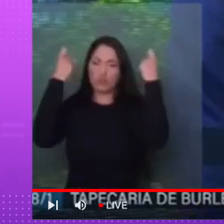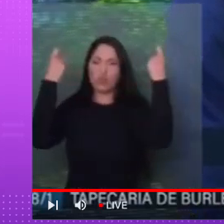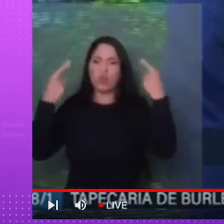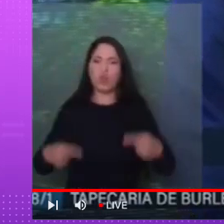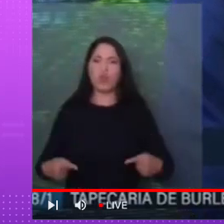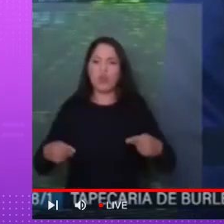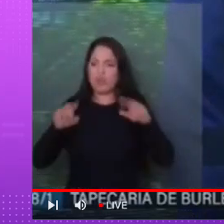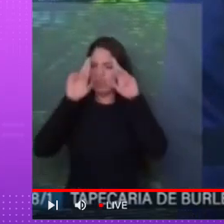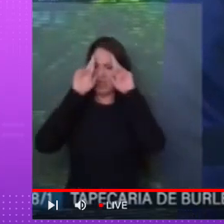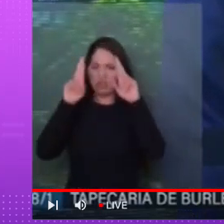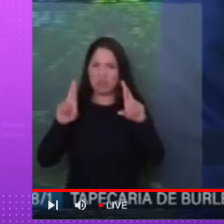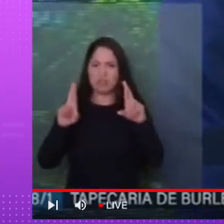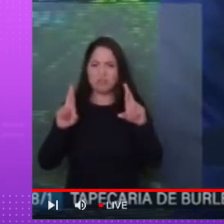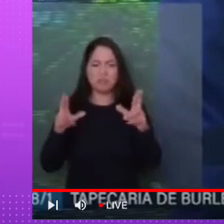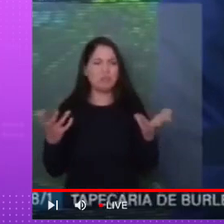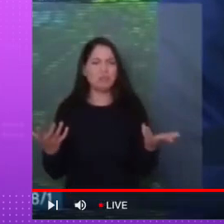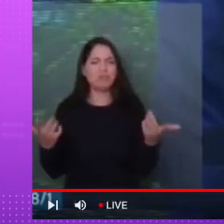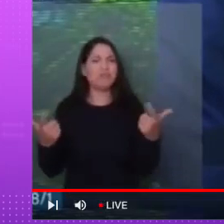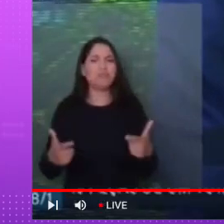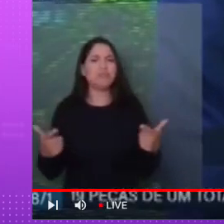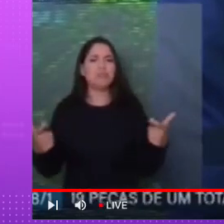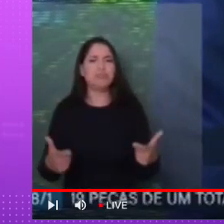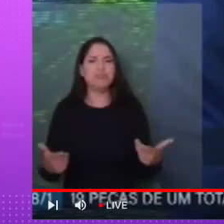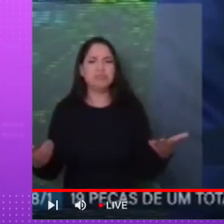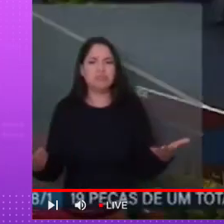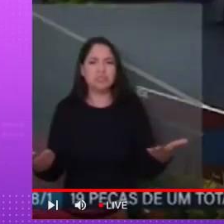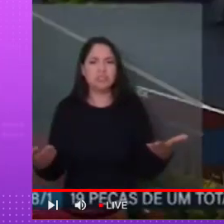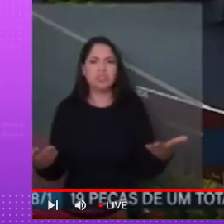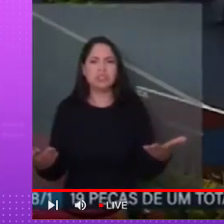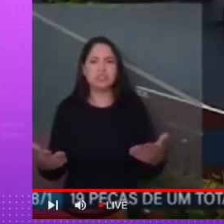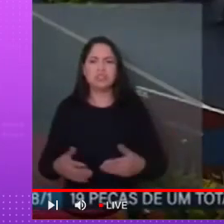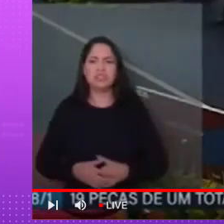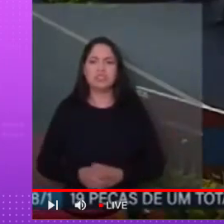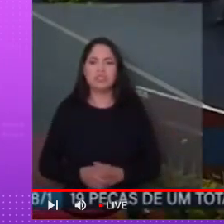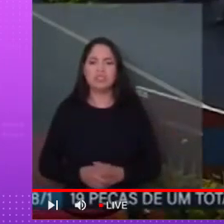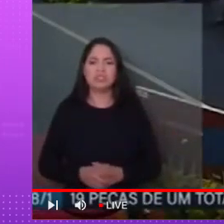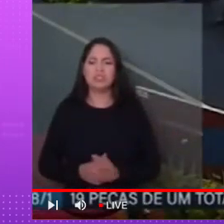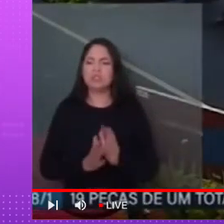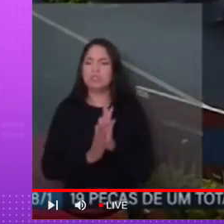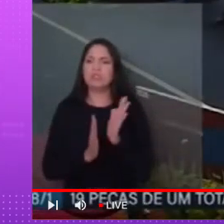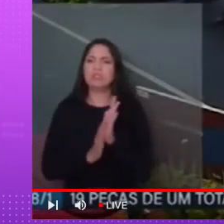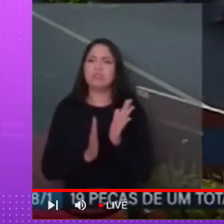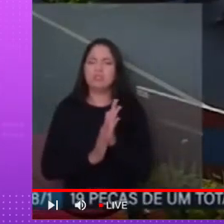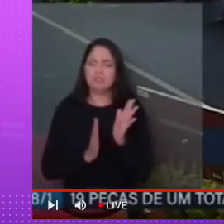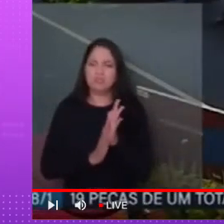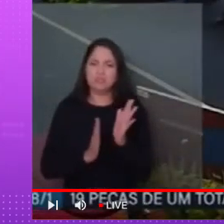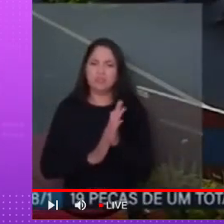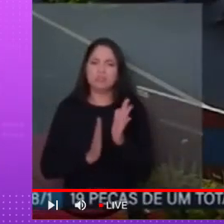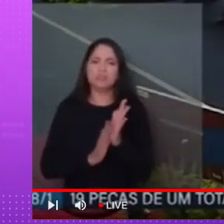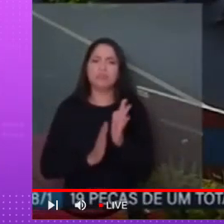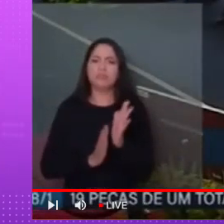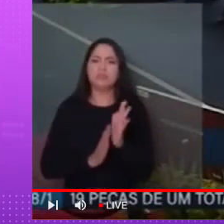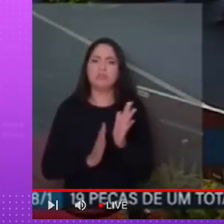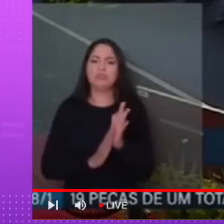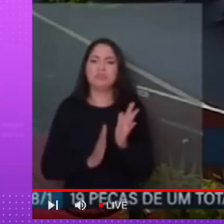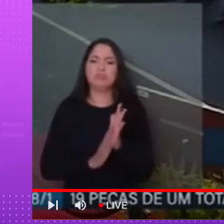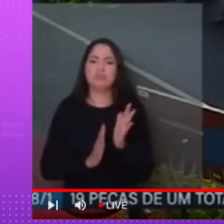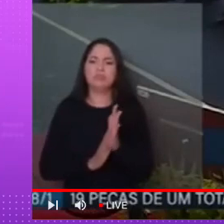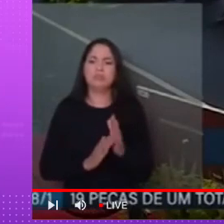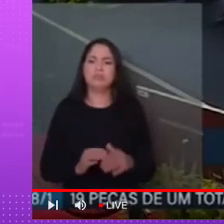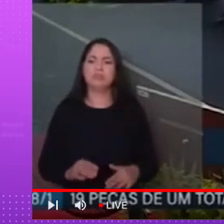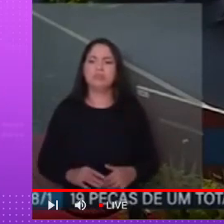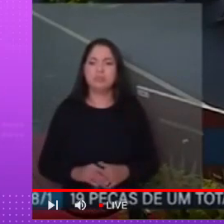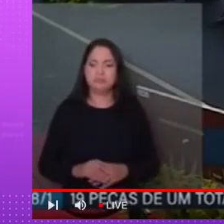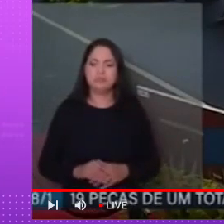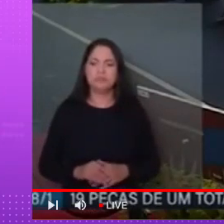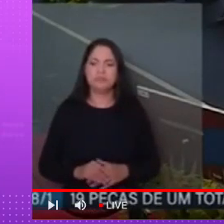STF, no dia 15 de dezembro, após se esgotar os prazos de possibilidades de recurso. A produção do RIC Notícias Opinião